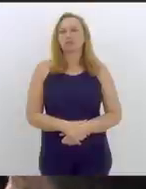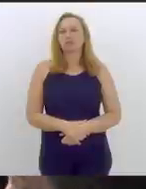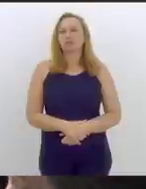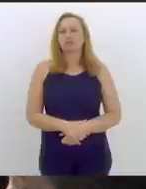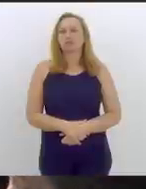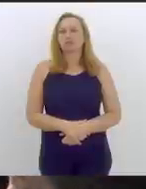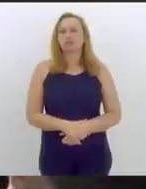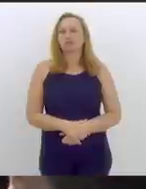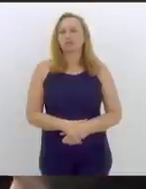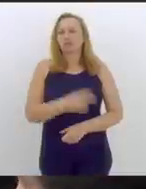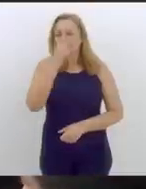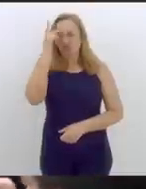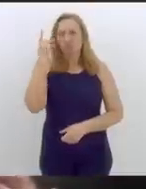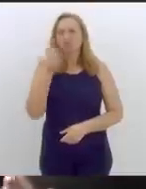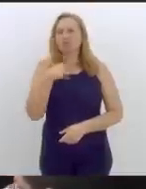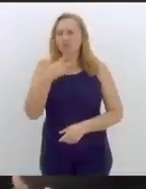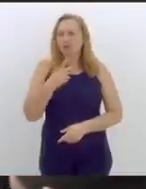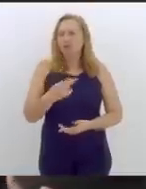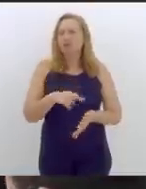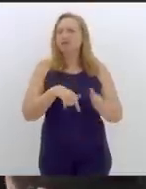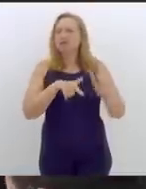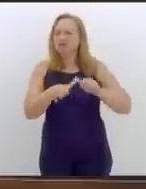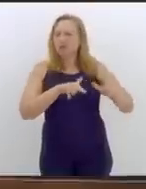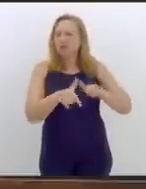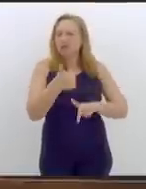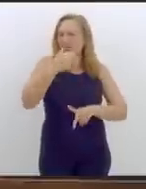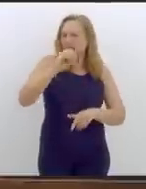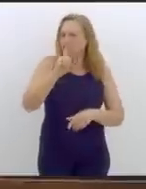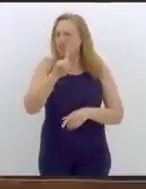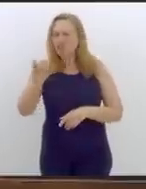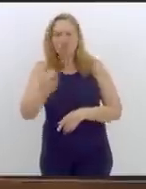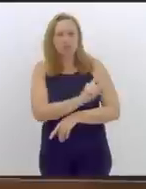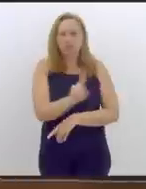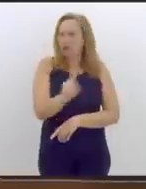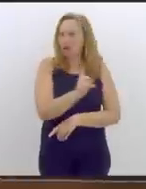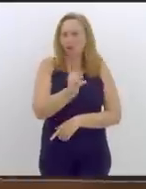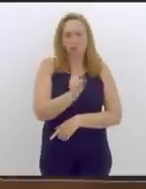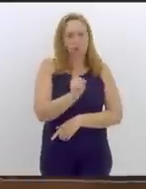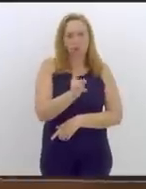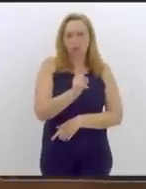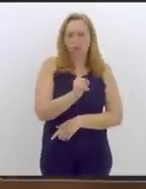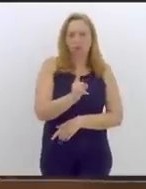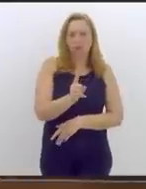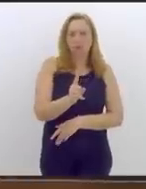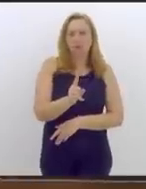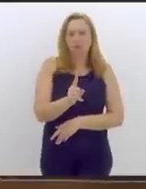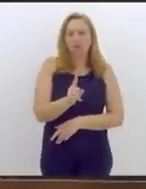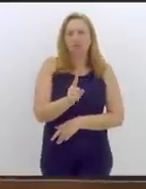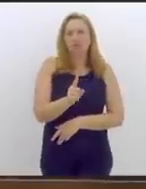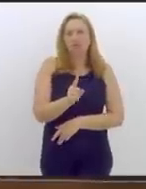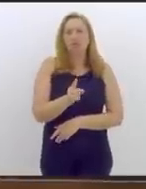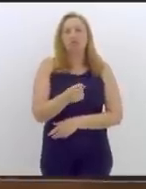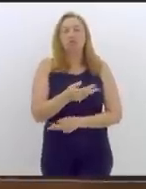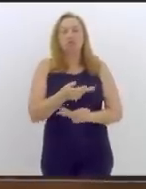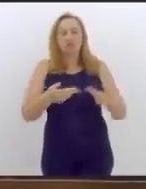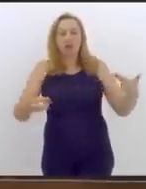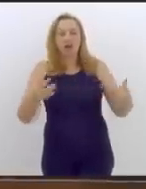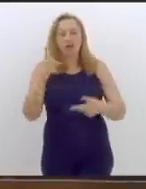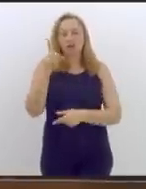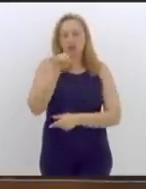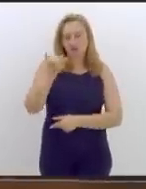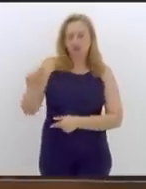é o que as pessoas falam portanto falando não trabalha 10 dias apenas não são 10 dias são muitos dias